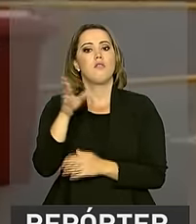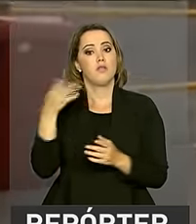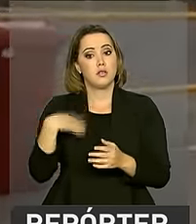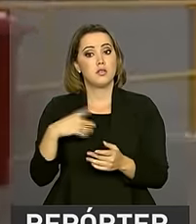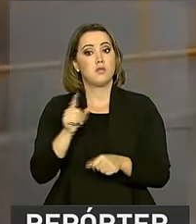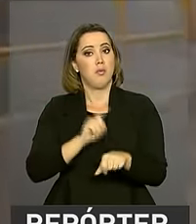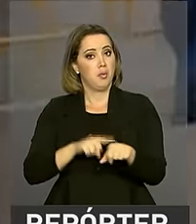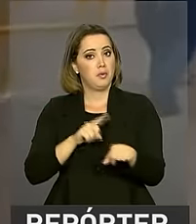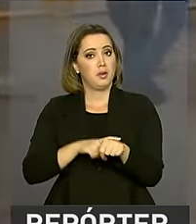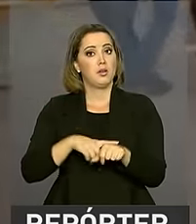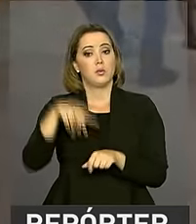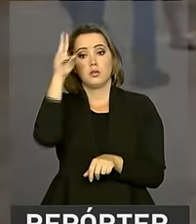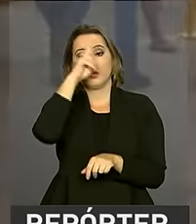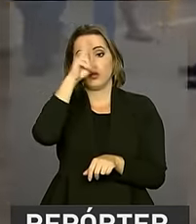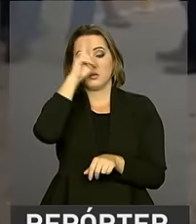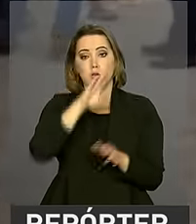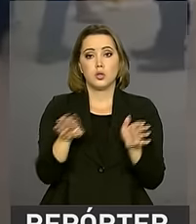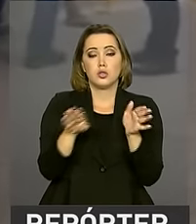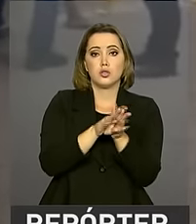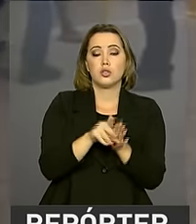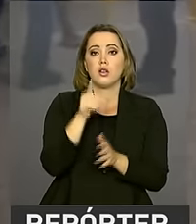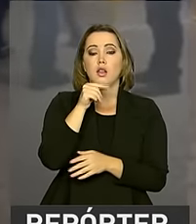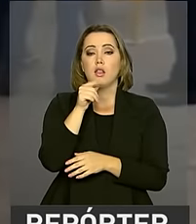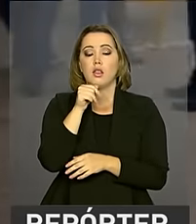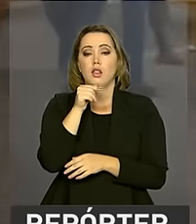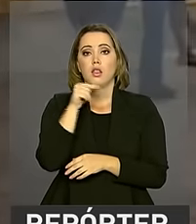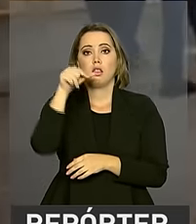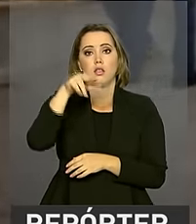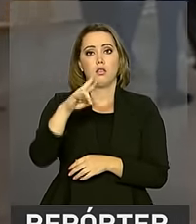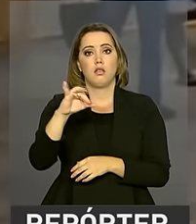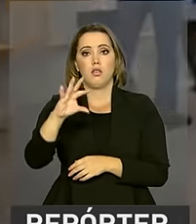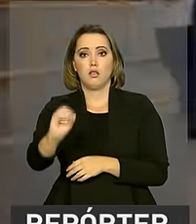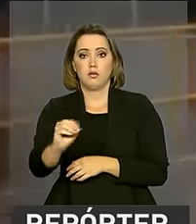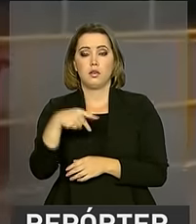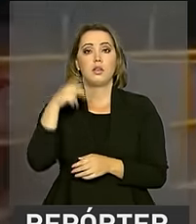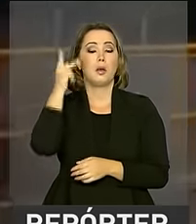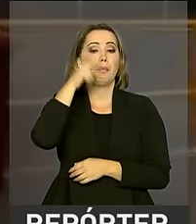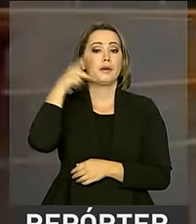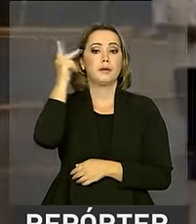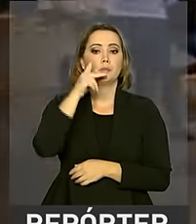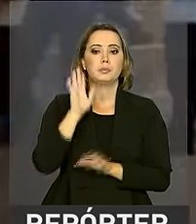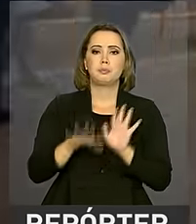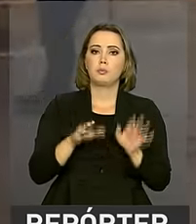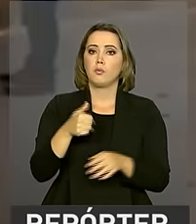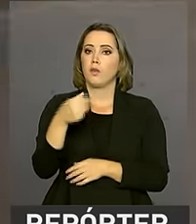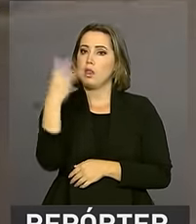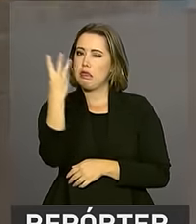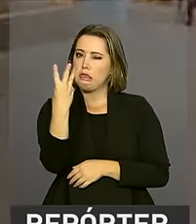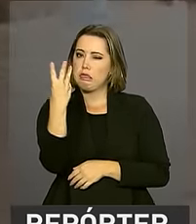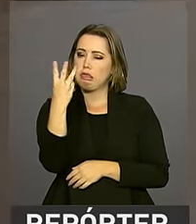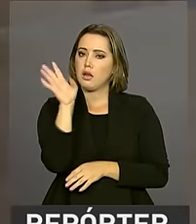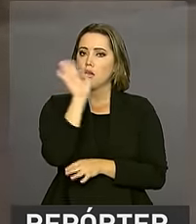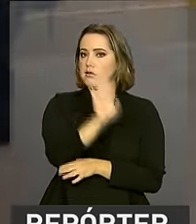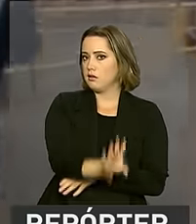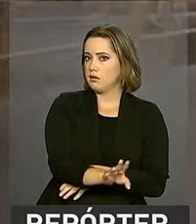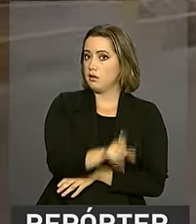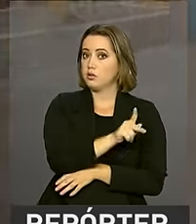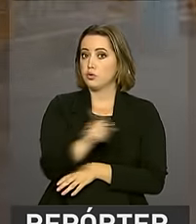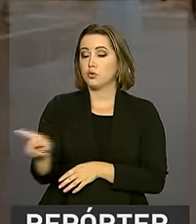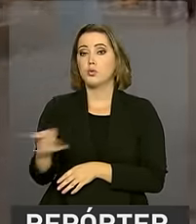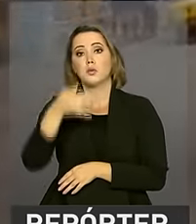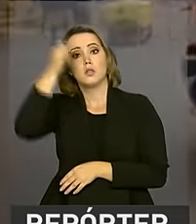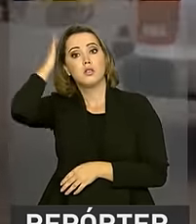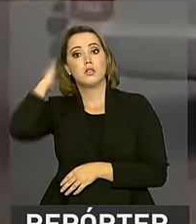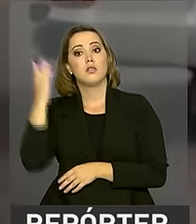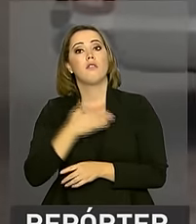chegada das águas do rio São Francisco aqui à Paraíba então por volta aí das 3 horas da tarde o presidente Michel Temer vai